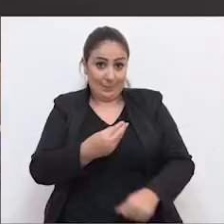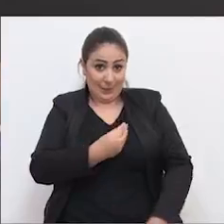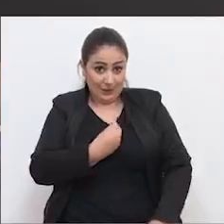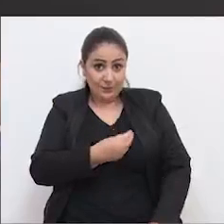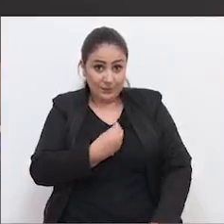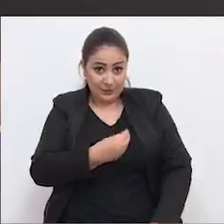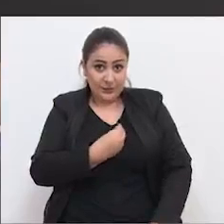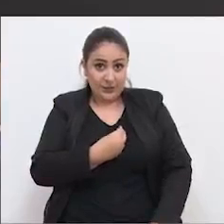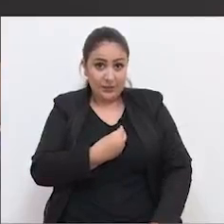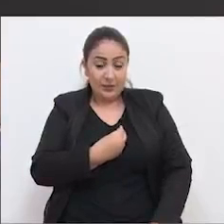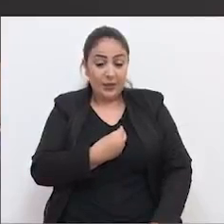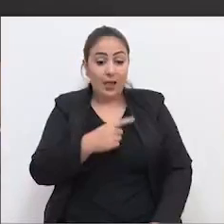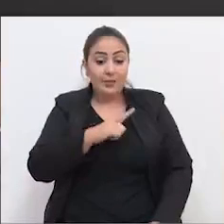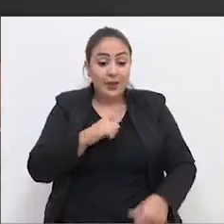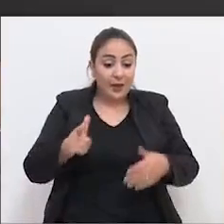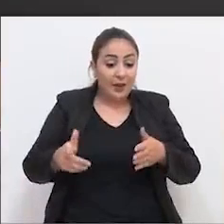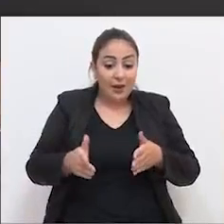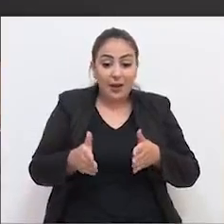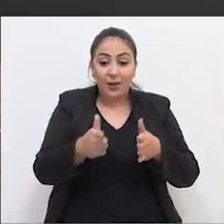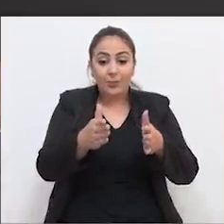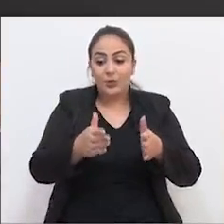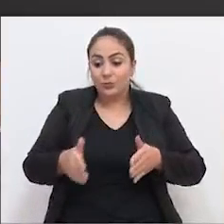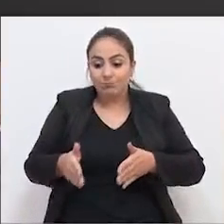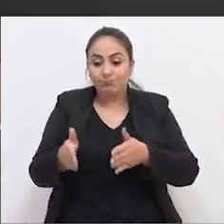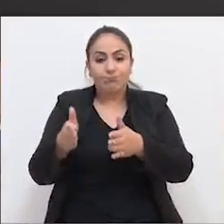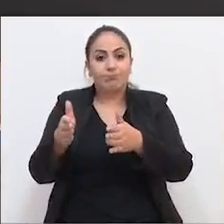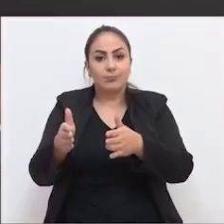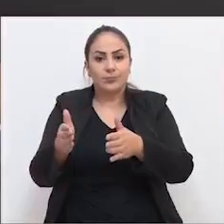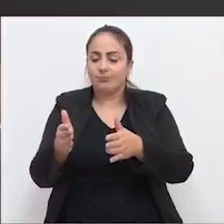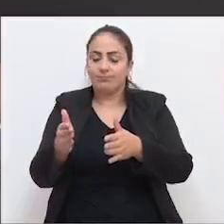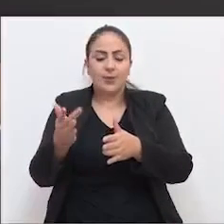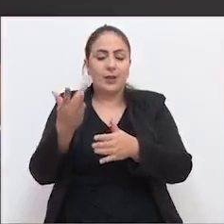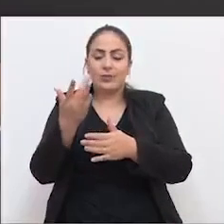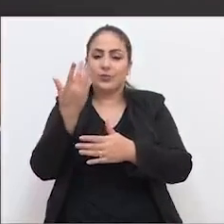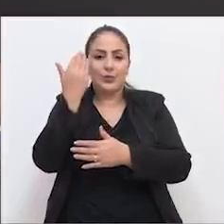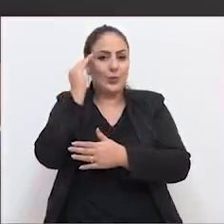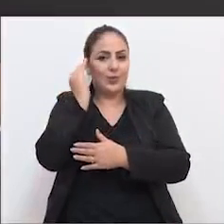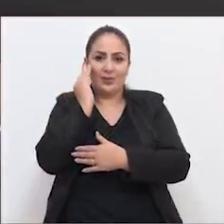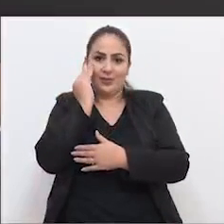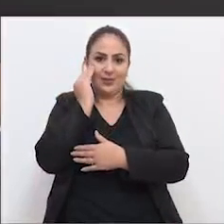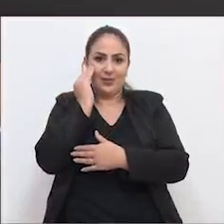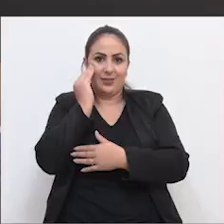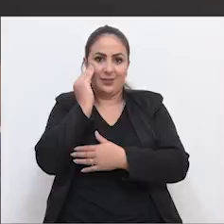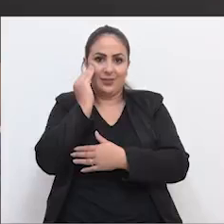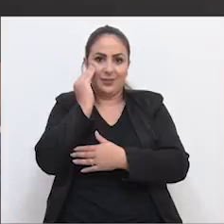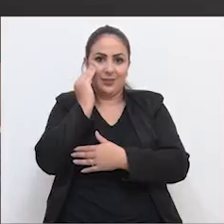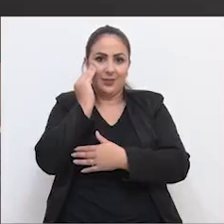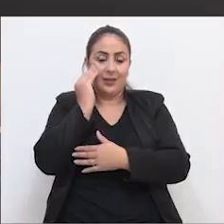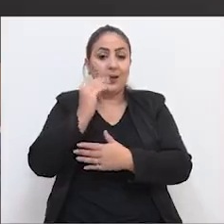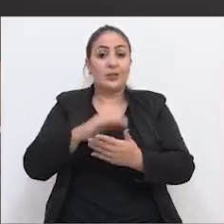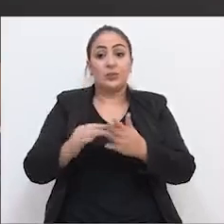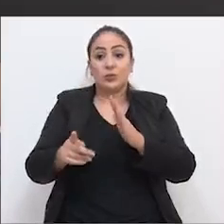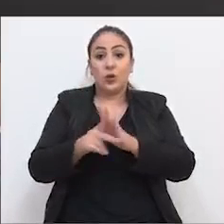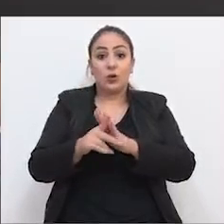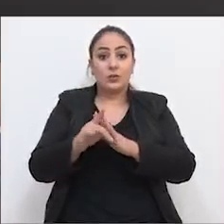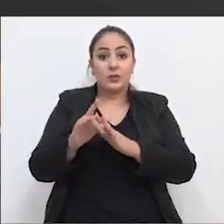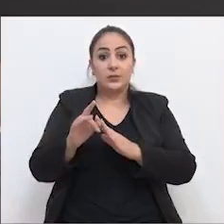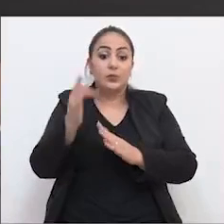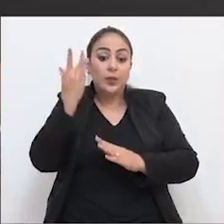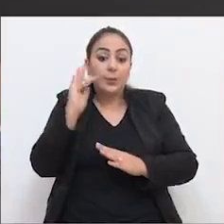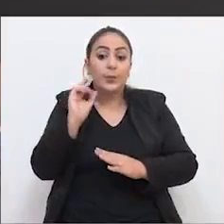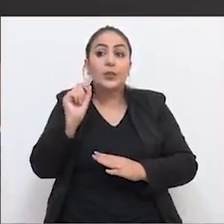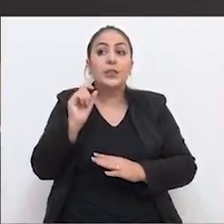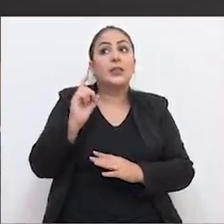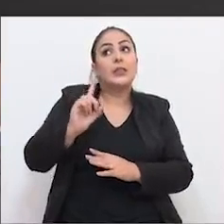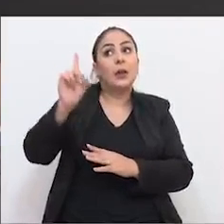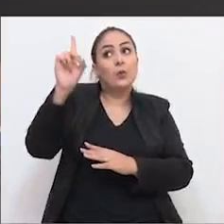vida, ela tem caminhos que nós não entendemos. São desígnios de Deus